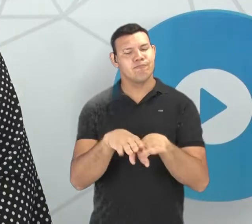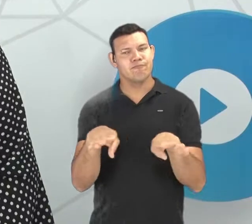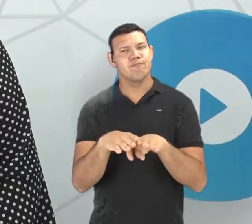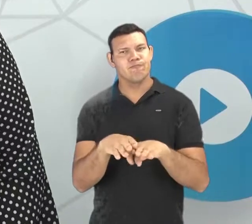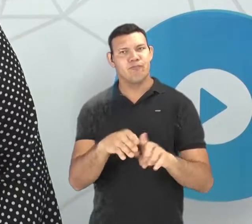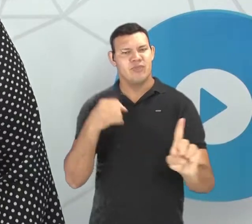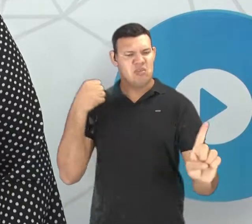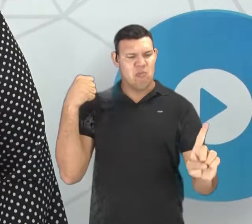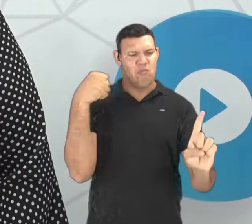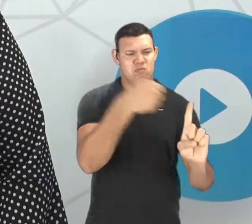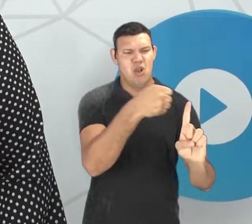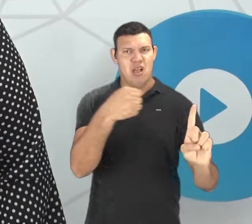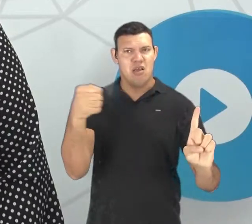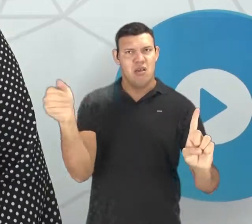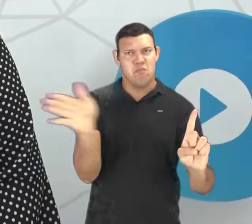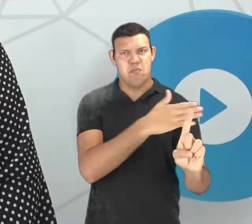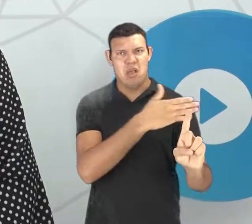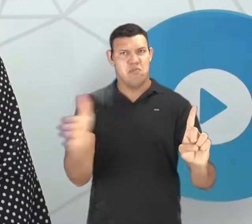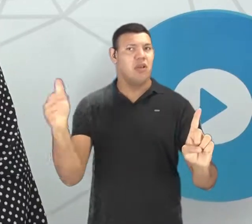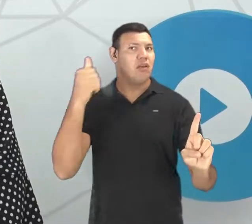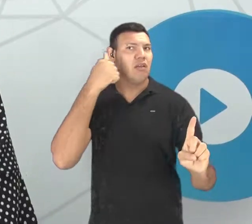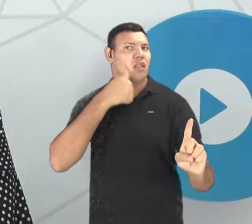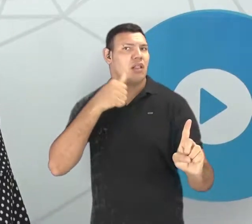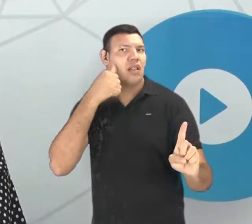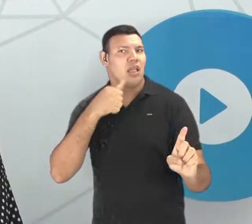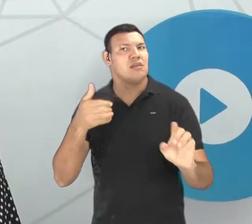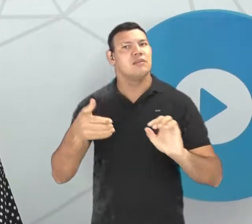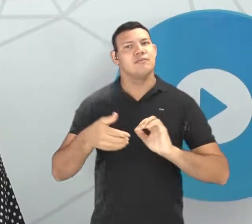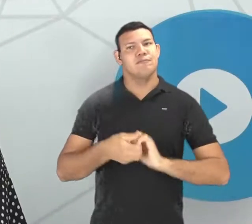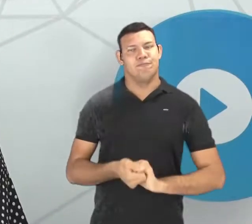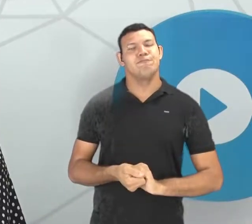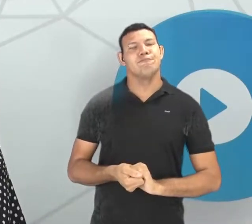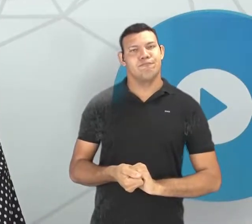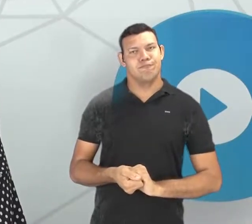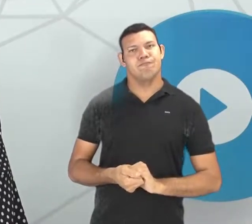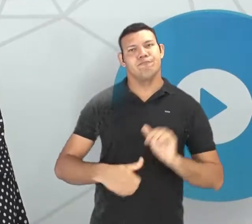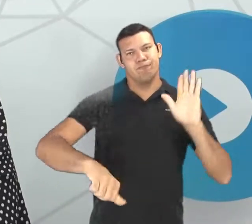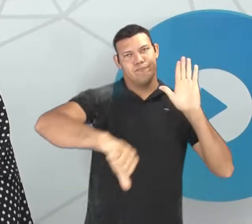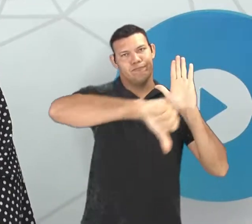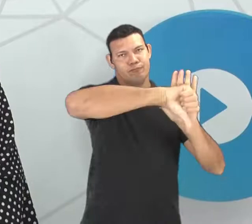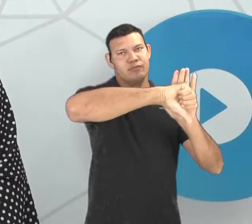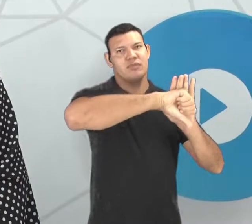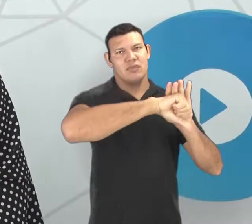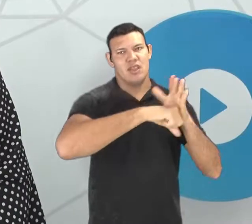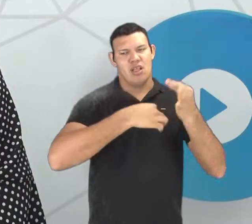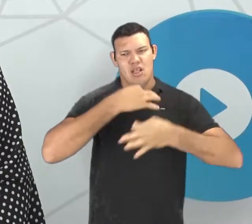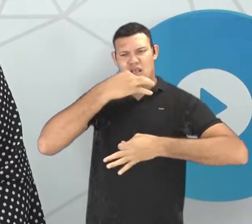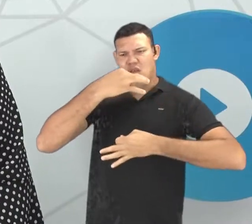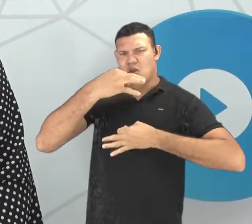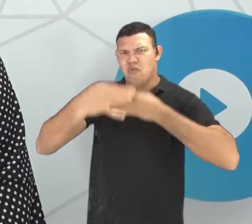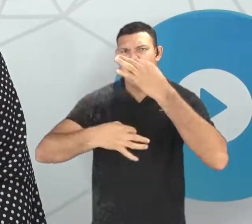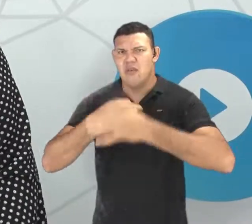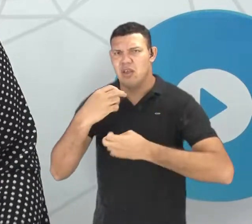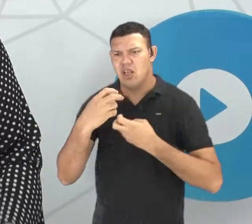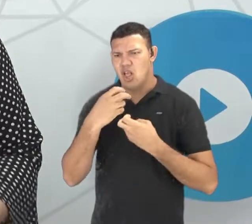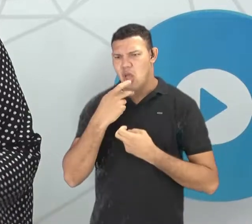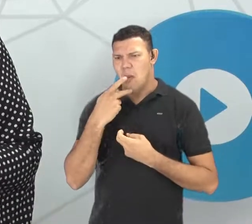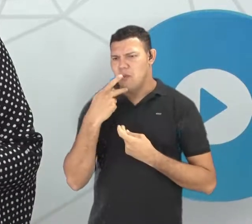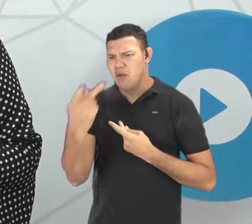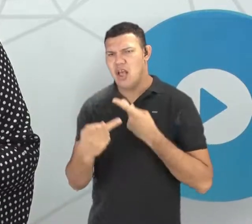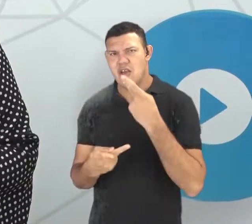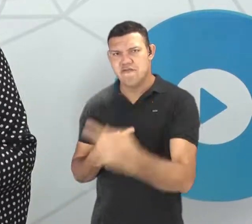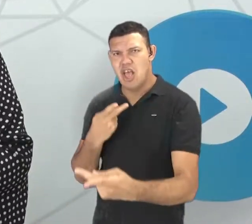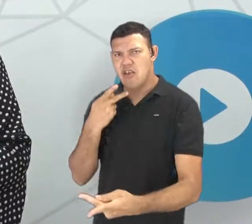também pratica a conduta são os crimes, a conduta em si, que é os crimes de difamação, de injúria. E